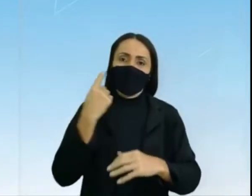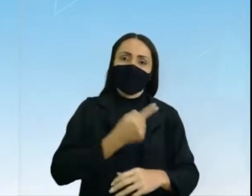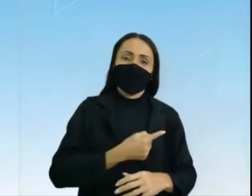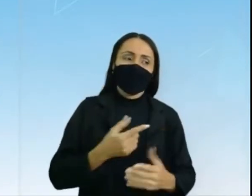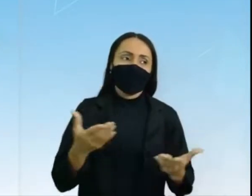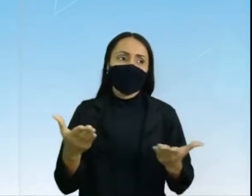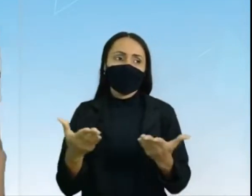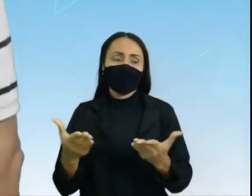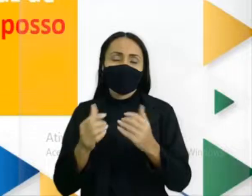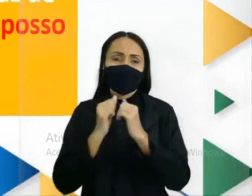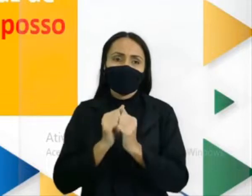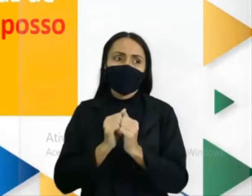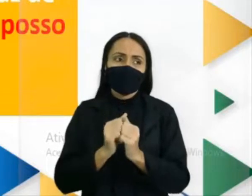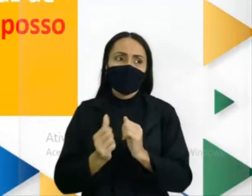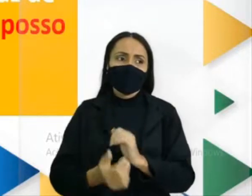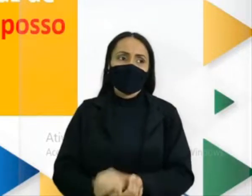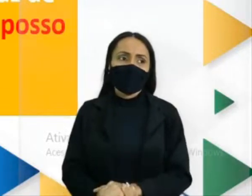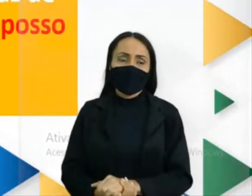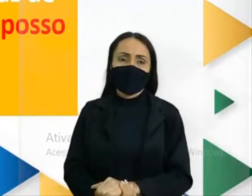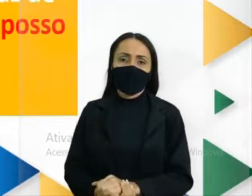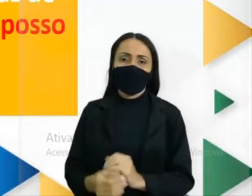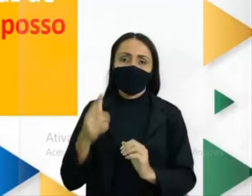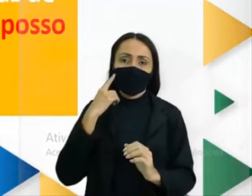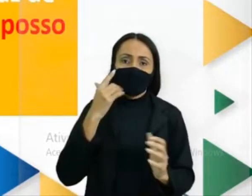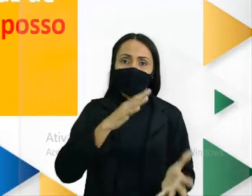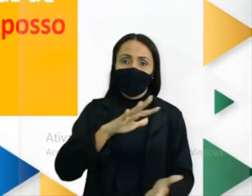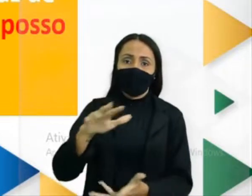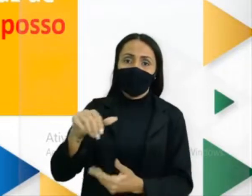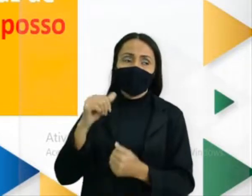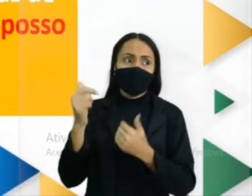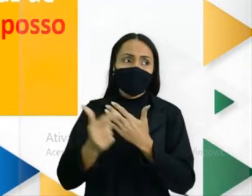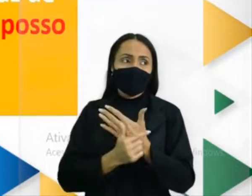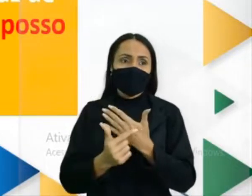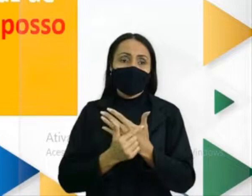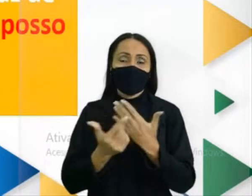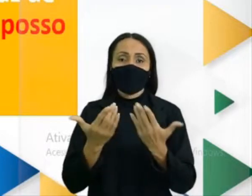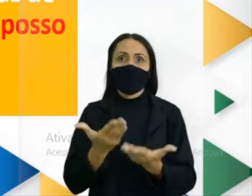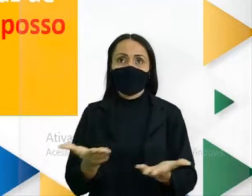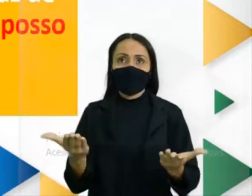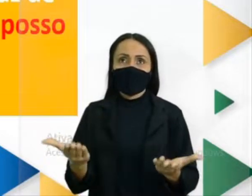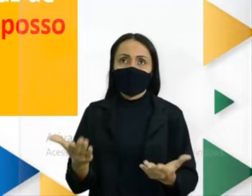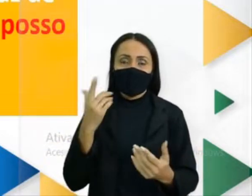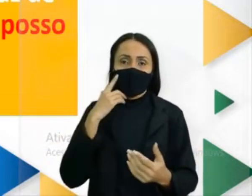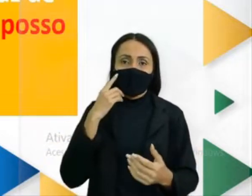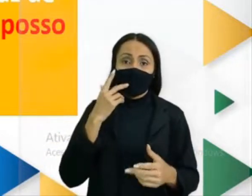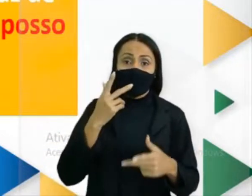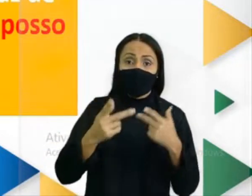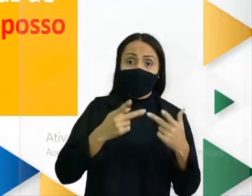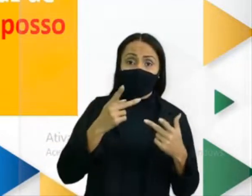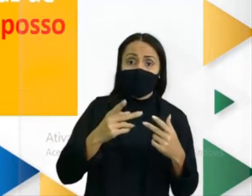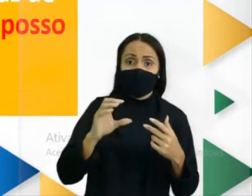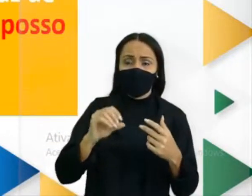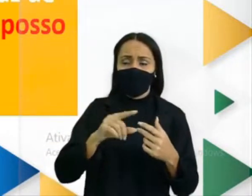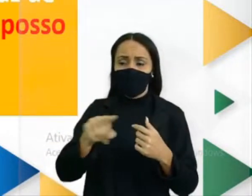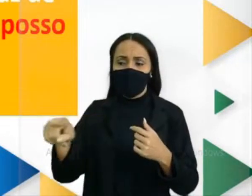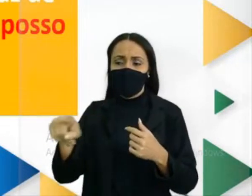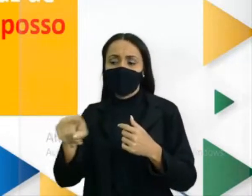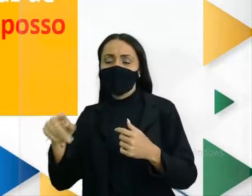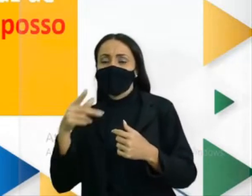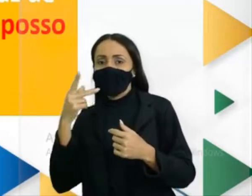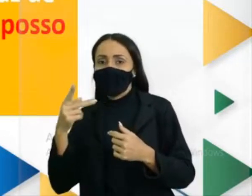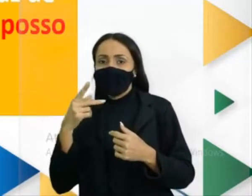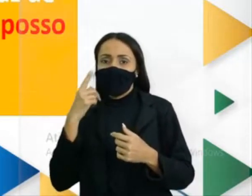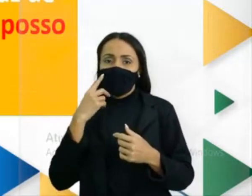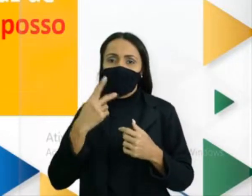hoje. Acompanhem comigo. O mundo funciona assim. Fale ou eles falarão. Em